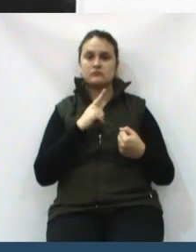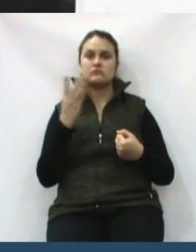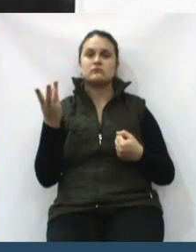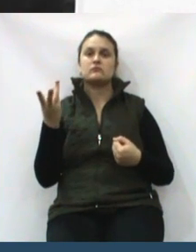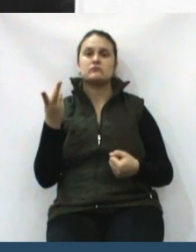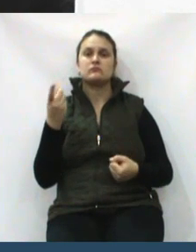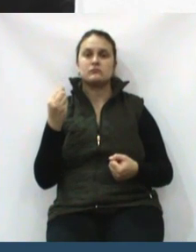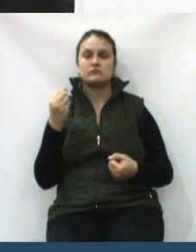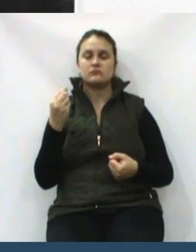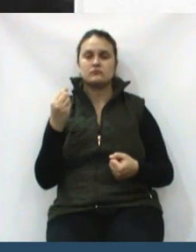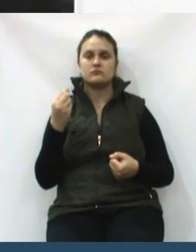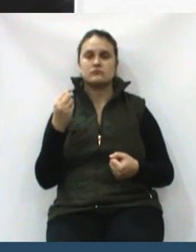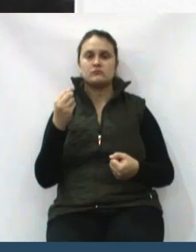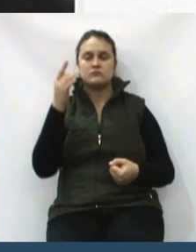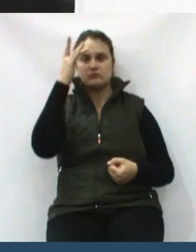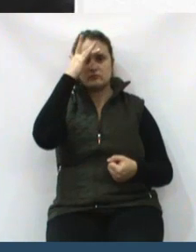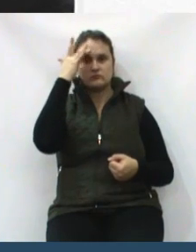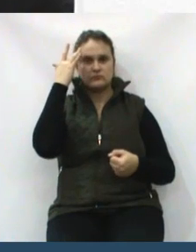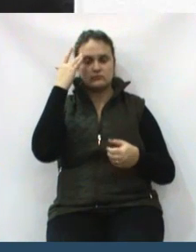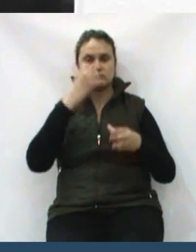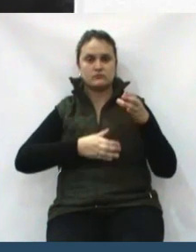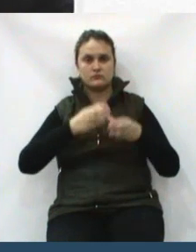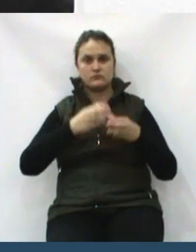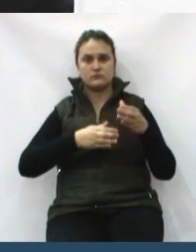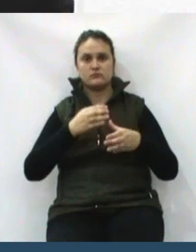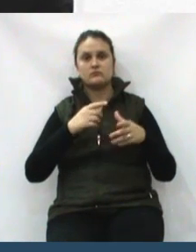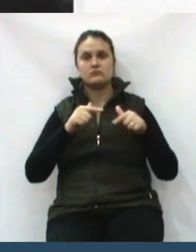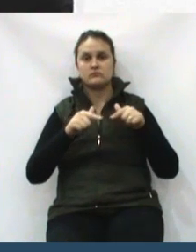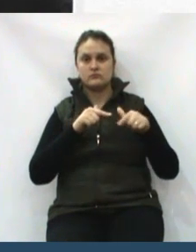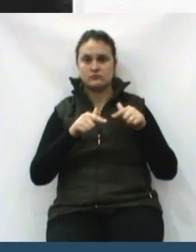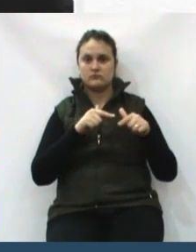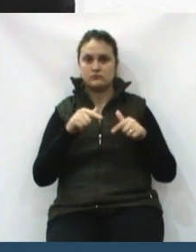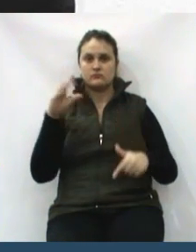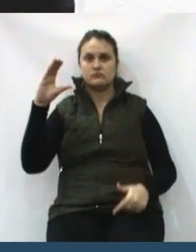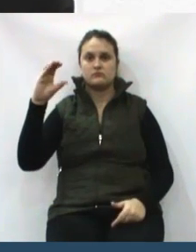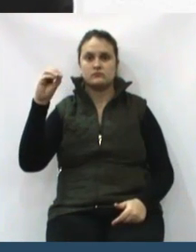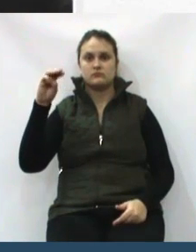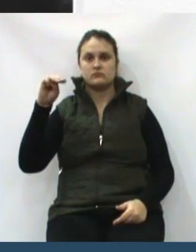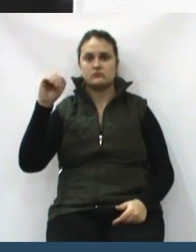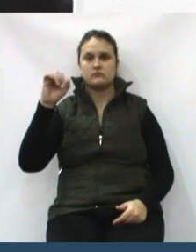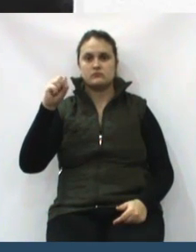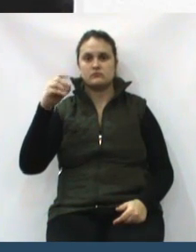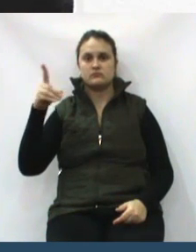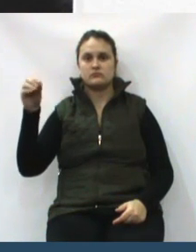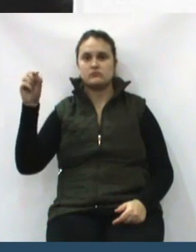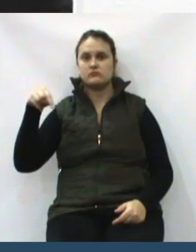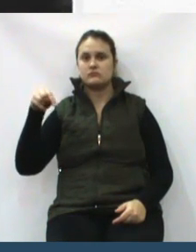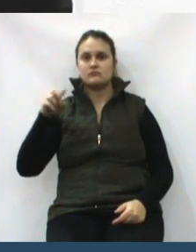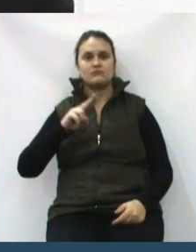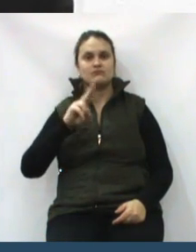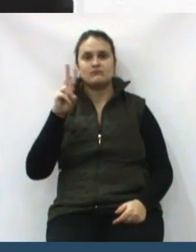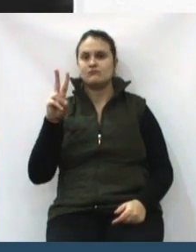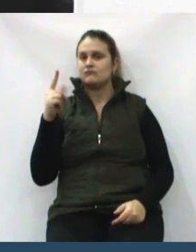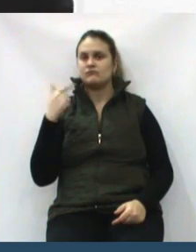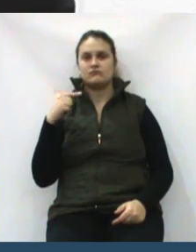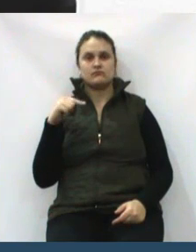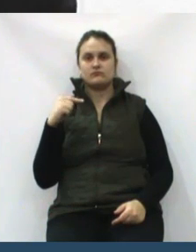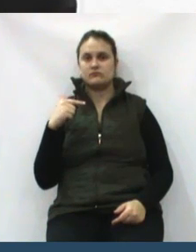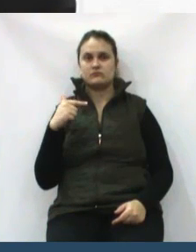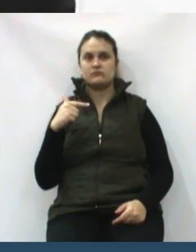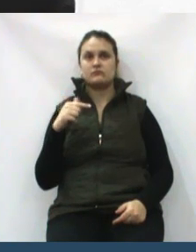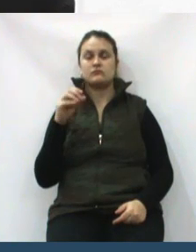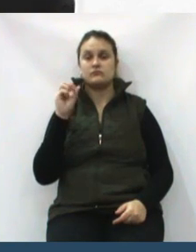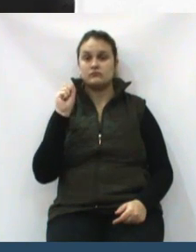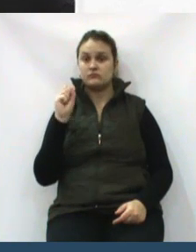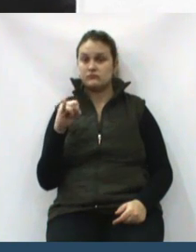mínimo de funcionários públicos nomeados para esses cargos em comissão. E na Vitória nós não temos esse número, não temos.